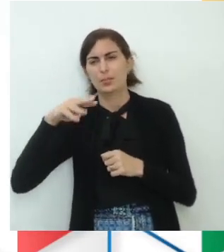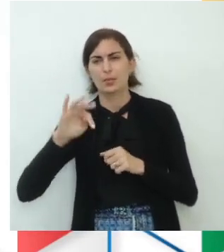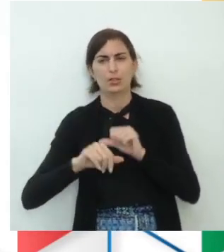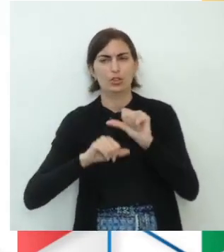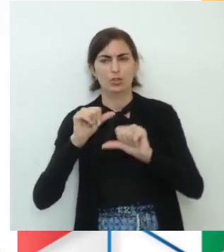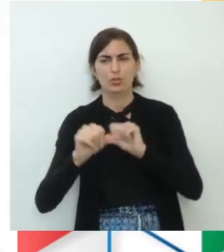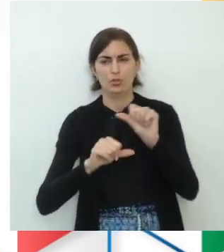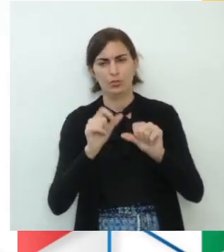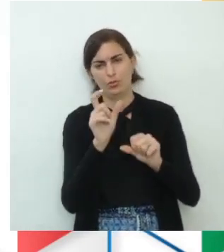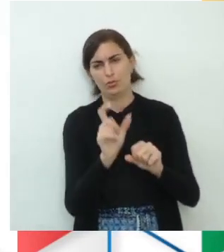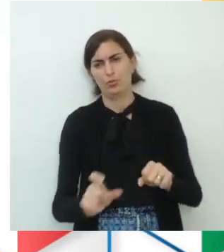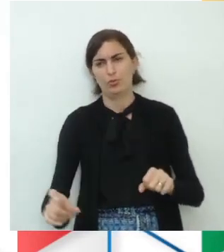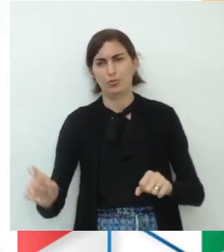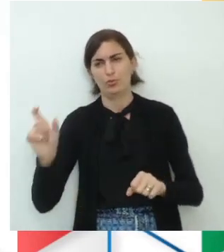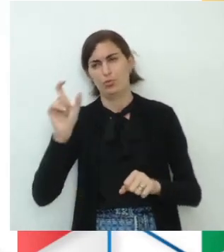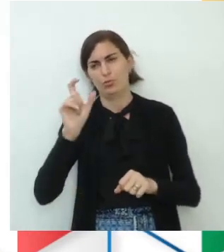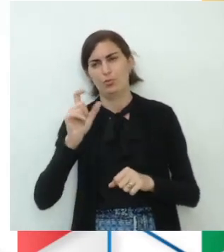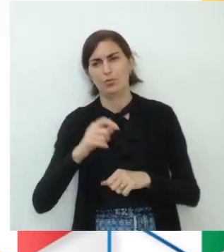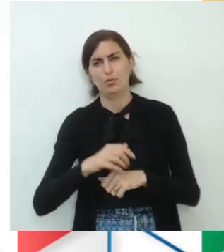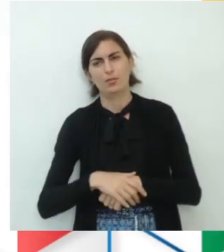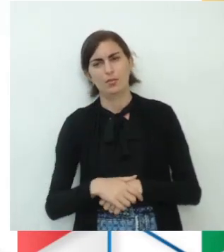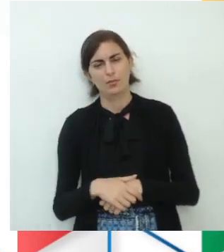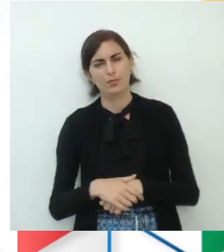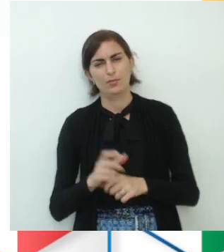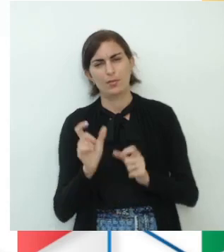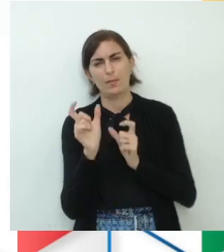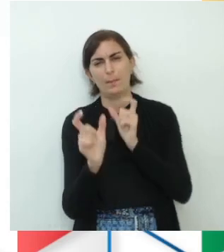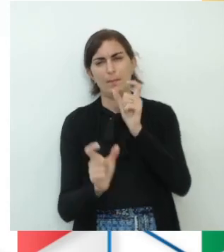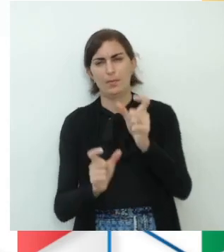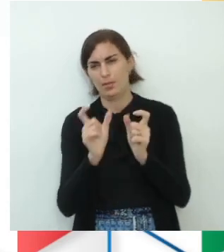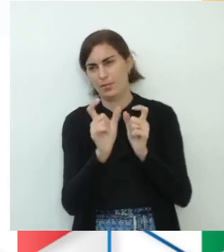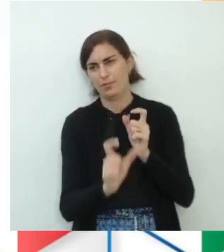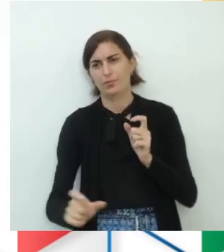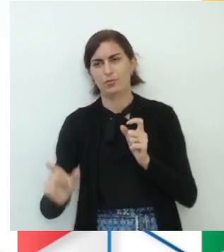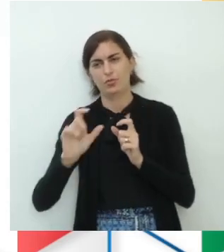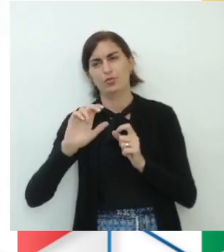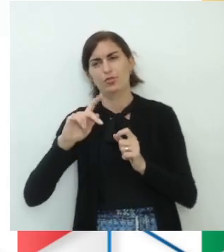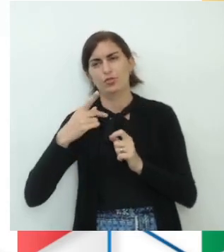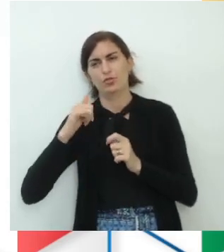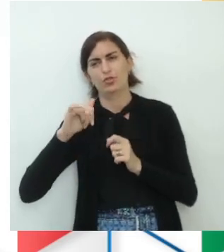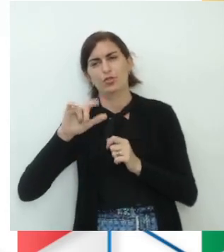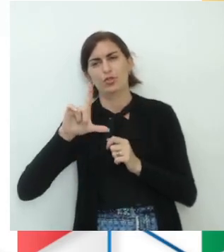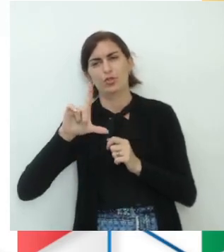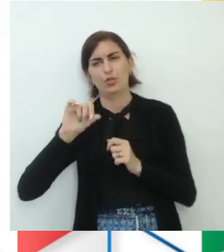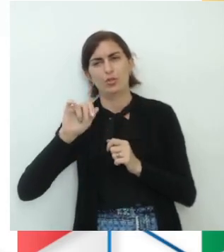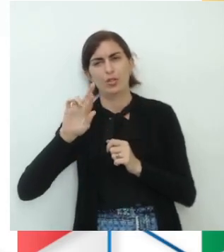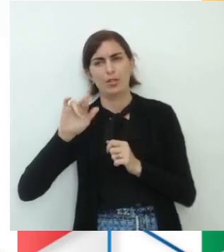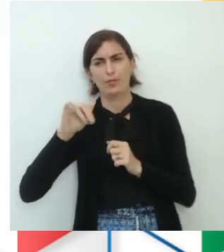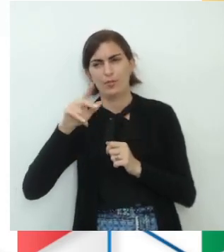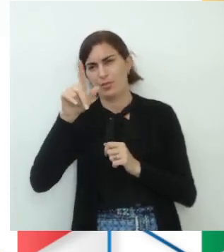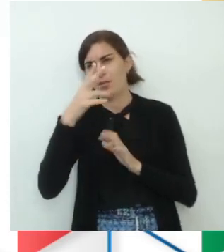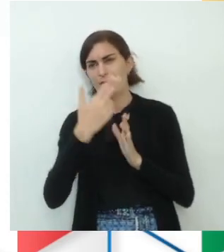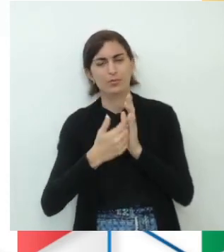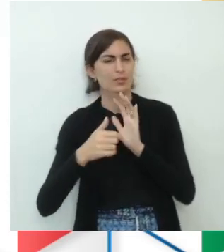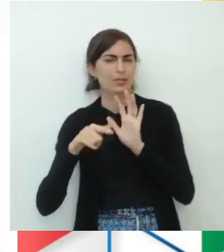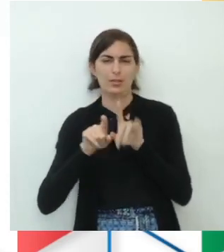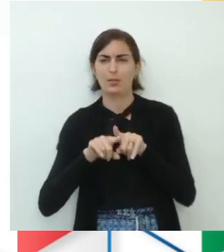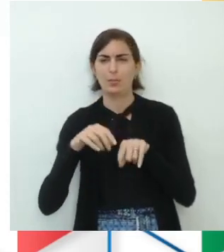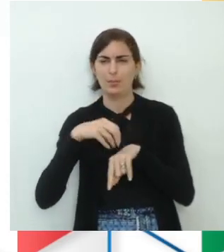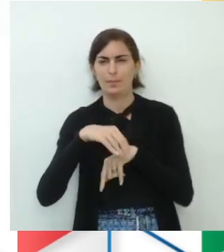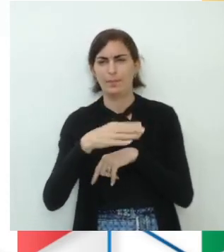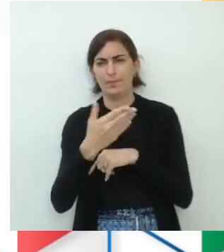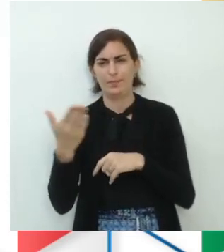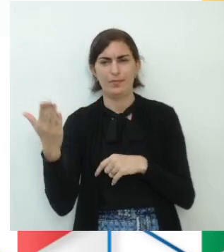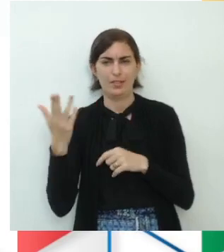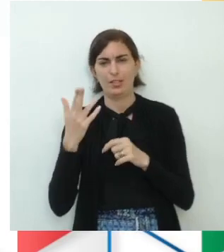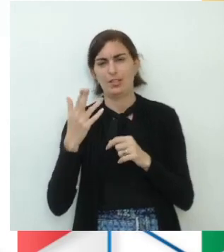de translação. Olha que coisa linda, né? Palavra linda aí para nossa xilogravura. Fechou? Aí é claro que eu não tenho que deixar de fora